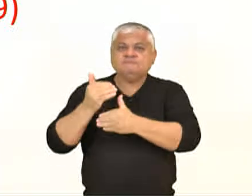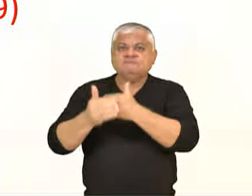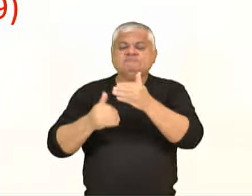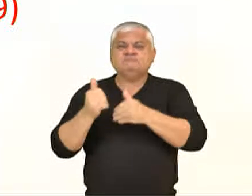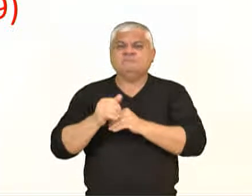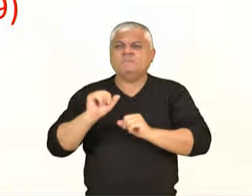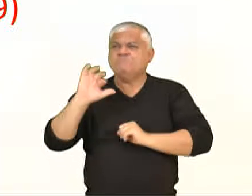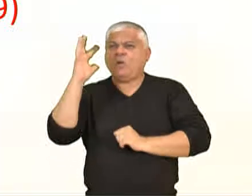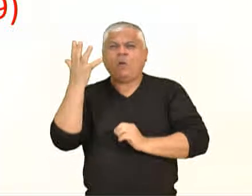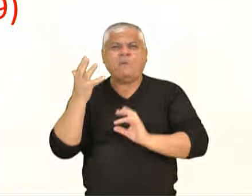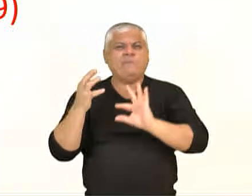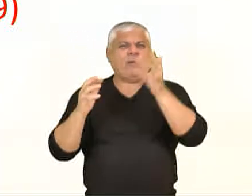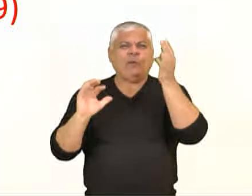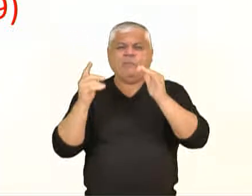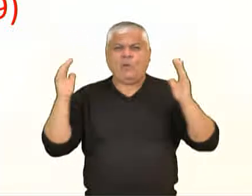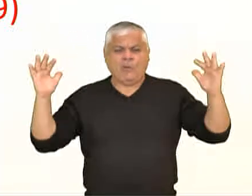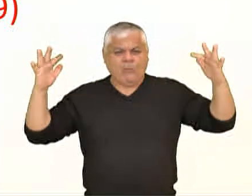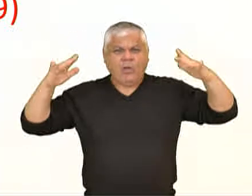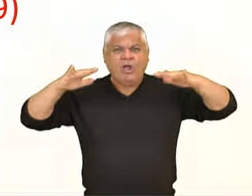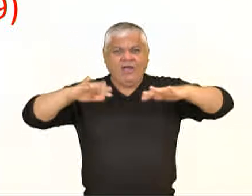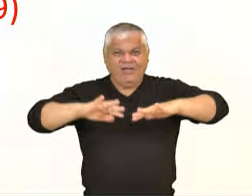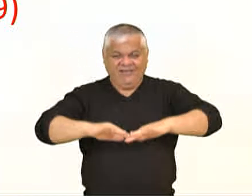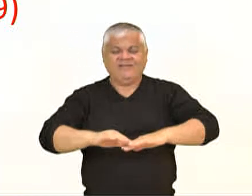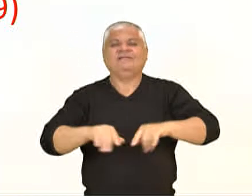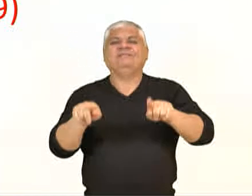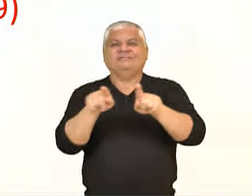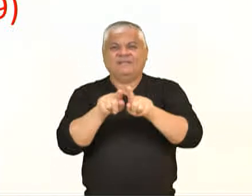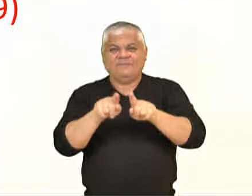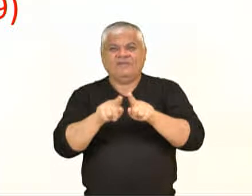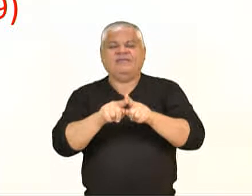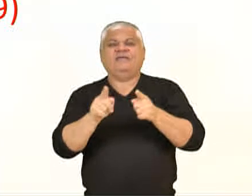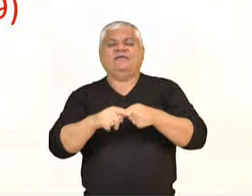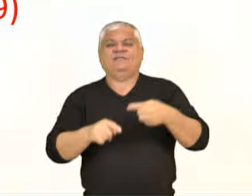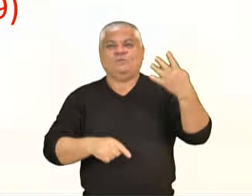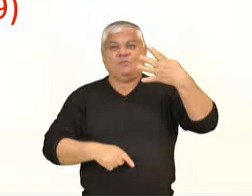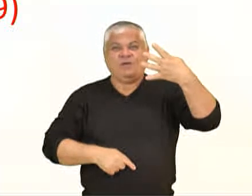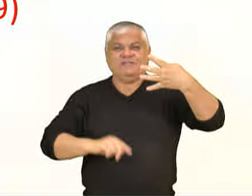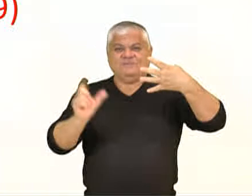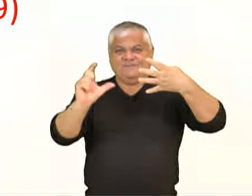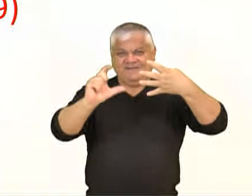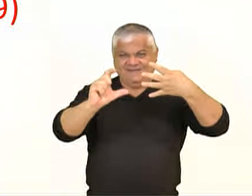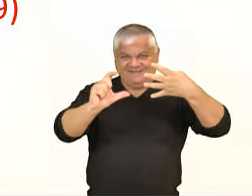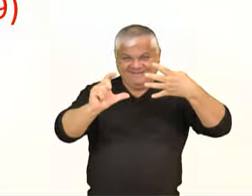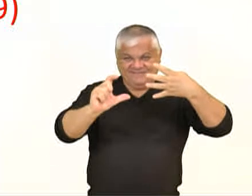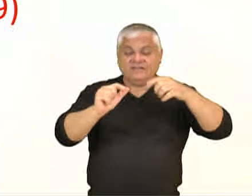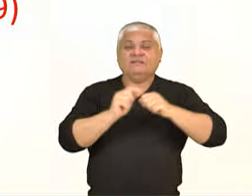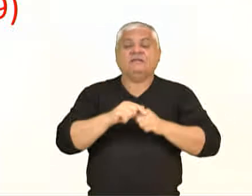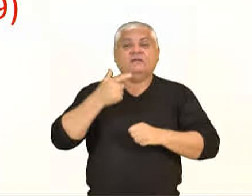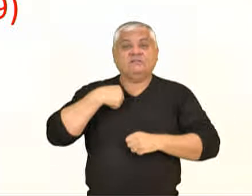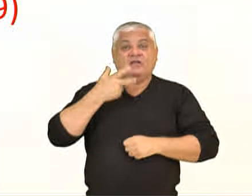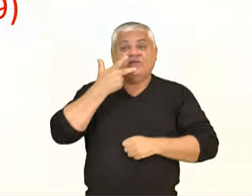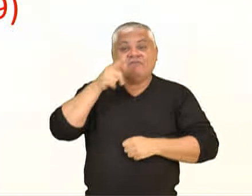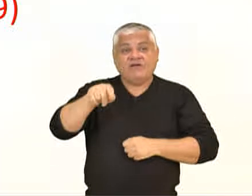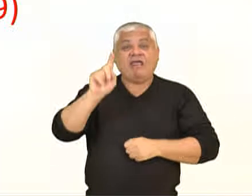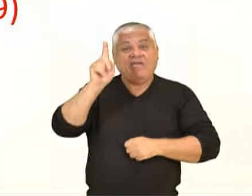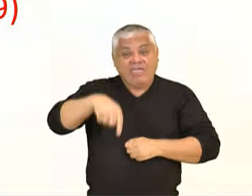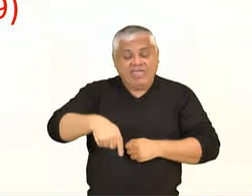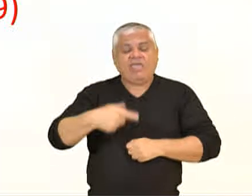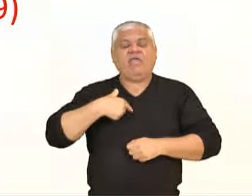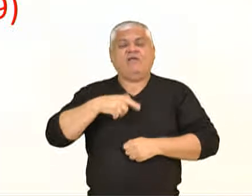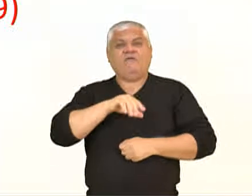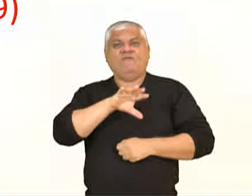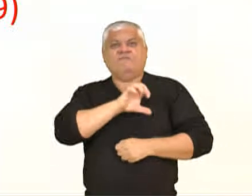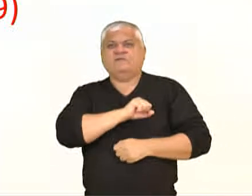grandes eventos futebolísticos e marketing dos times, no quarto parágrafo, né? Observe que ele até diz, do futebol